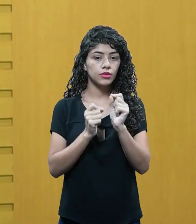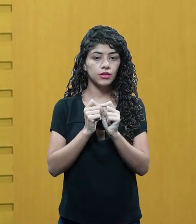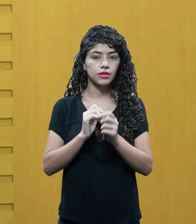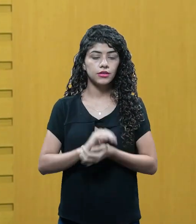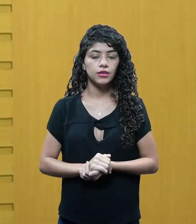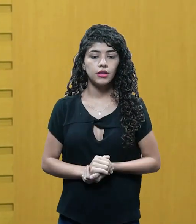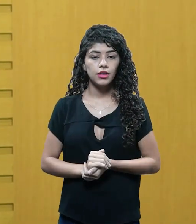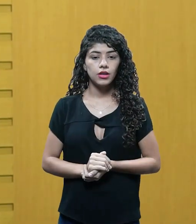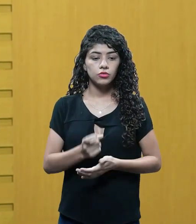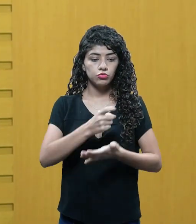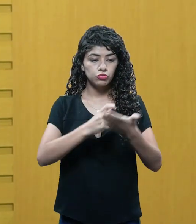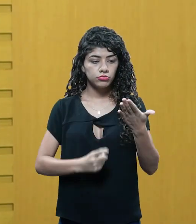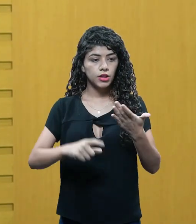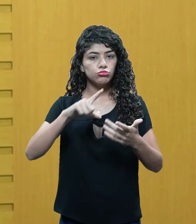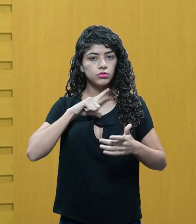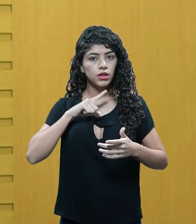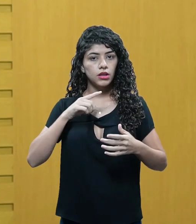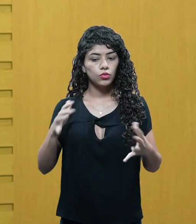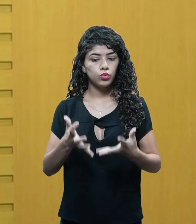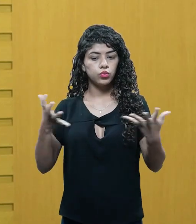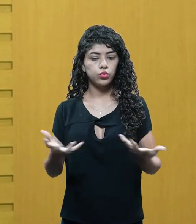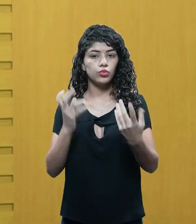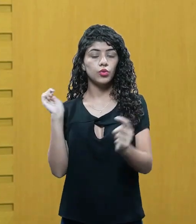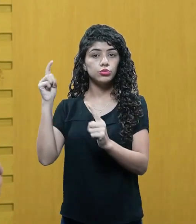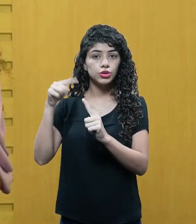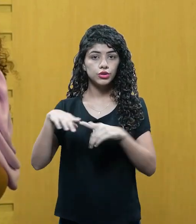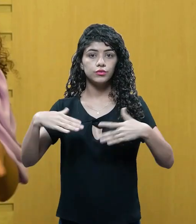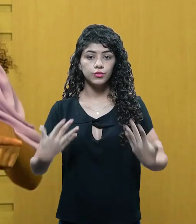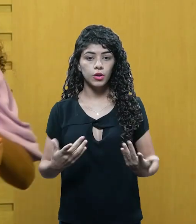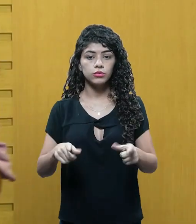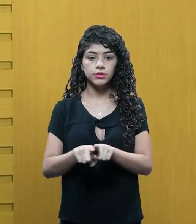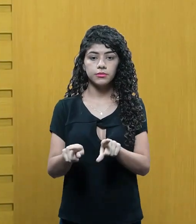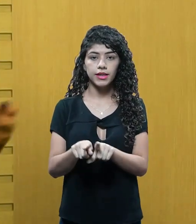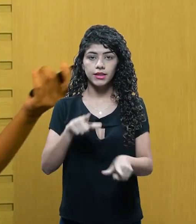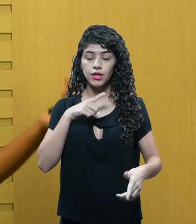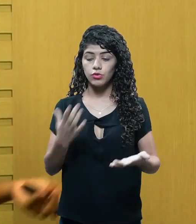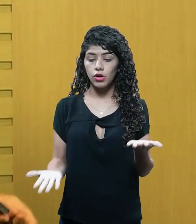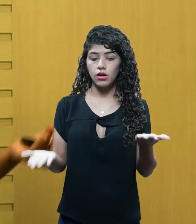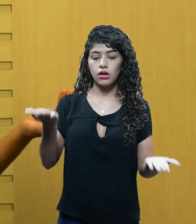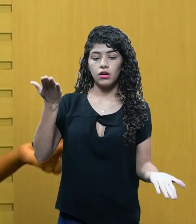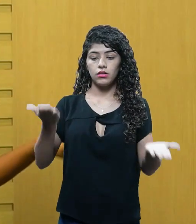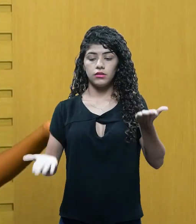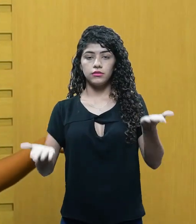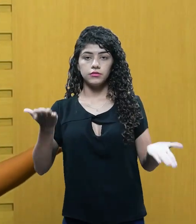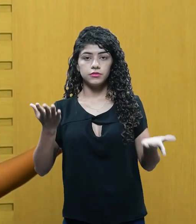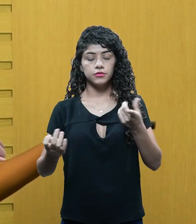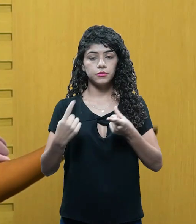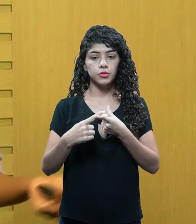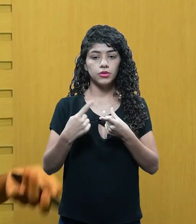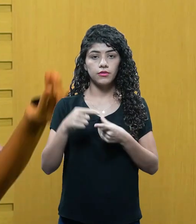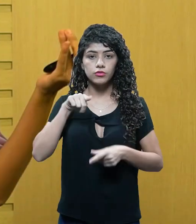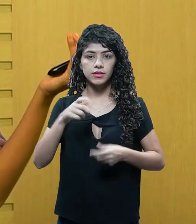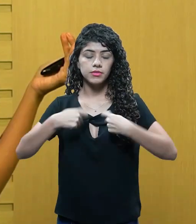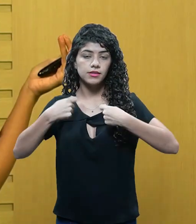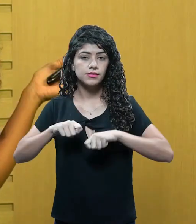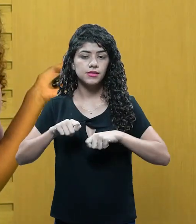pelos efeitos que o texto está conseguindo alcançar. E aí, isso, de certa forma, é um jogo de equilibrista, porque ao